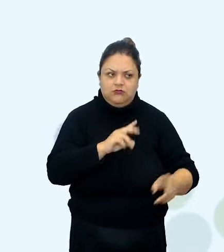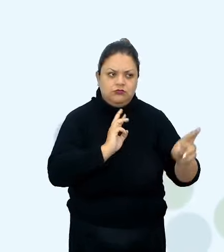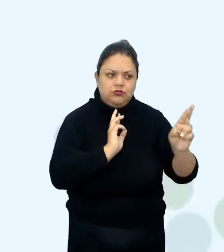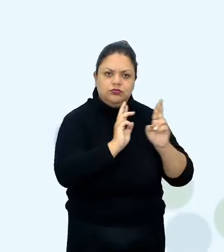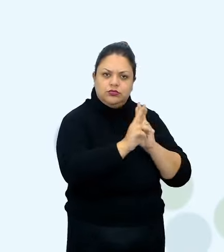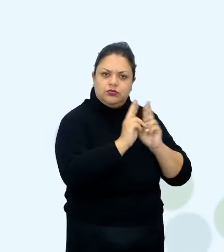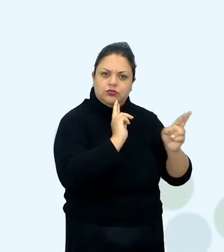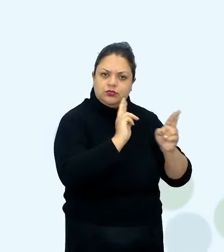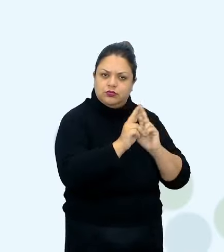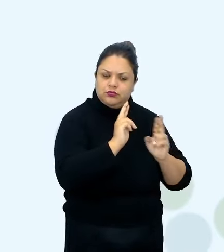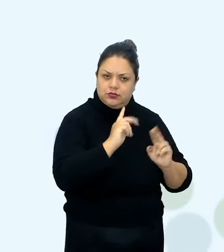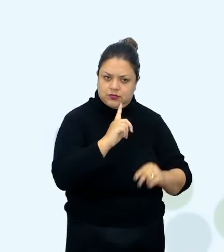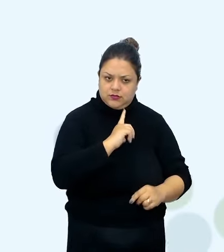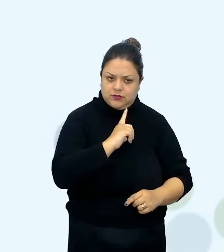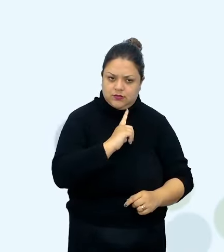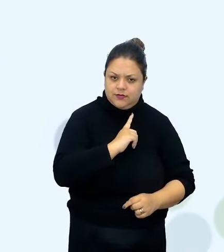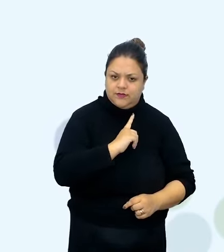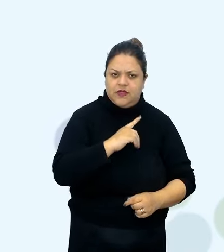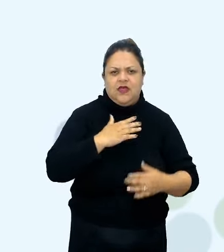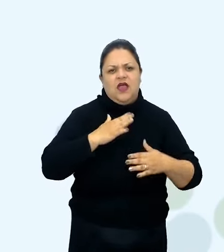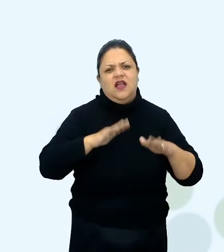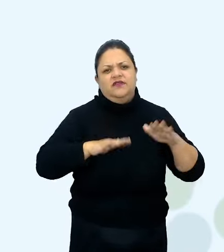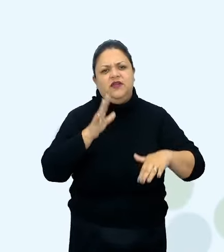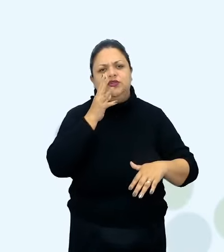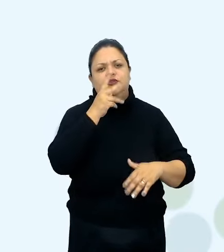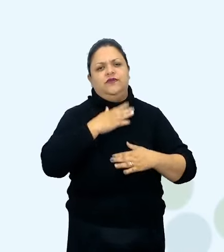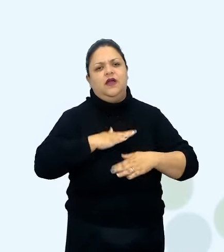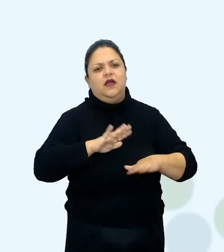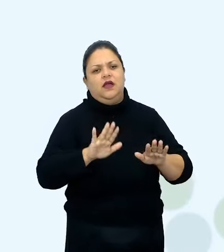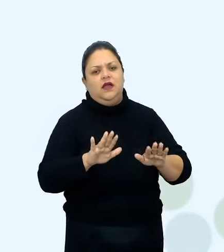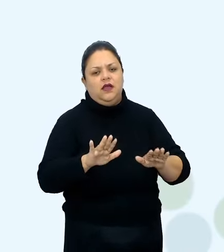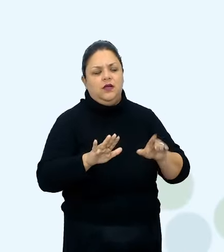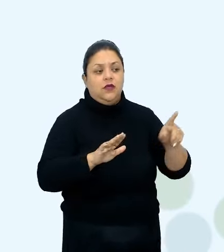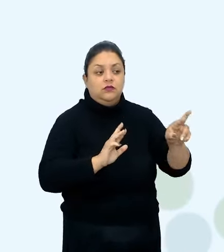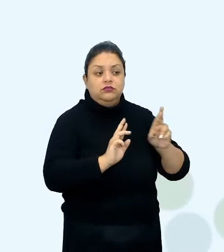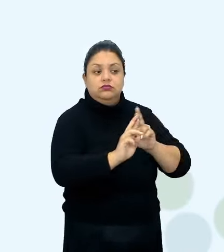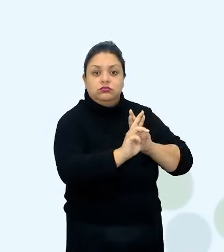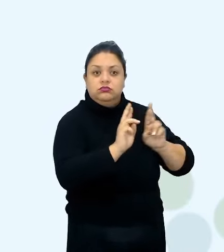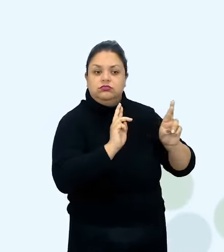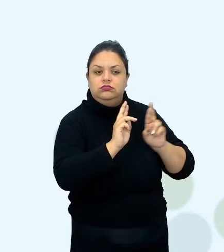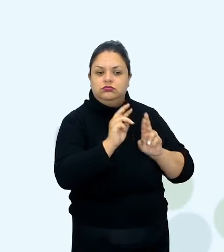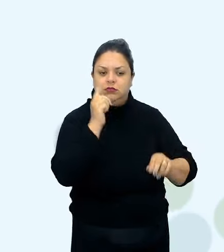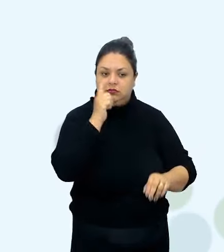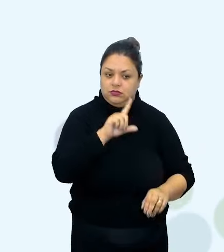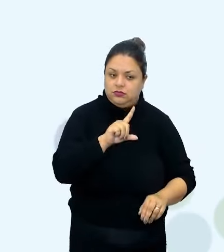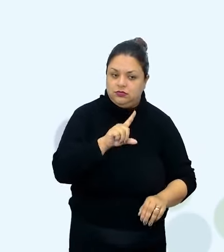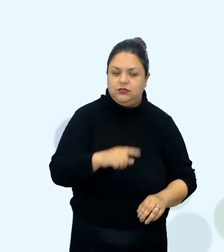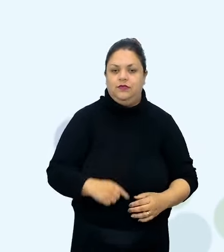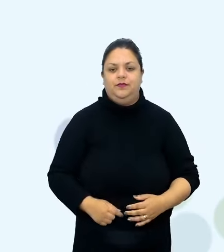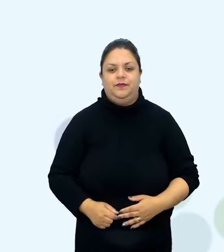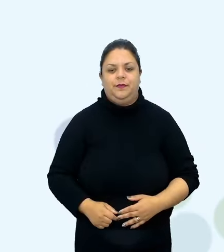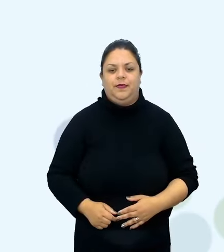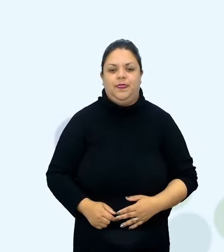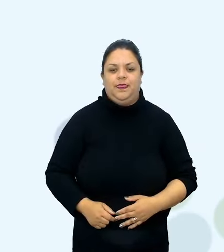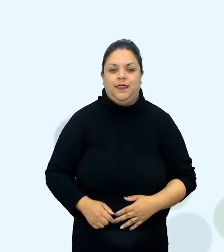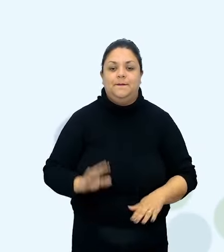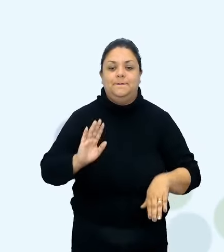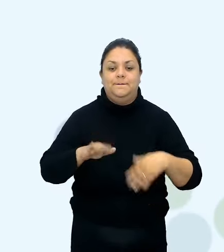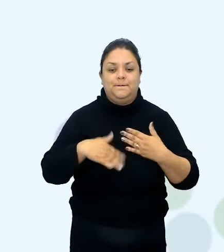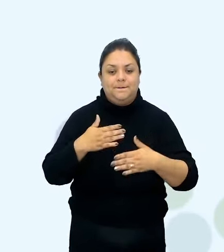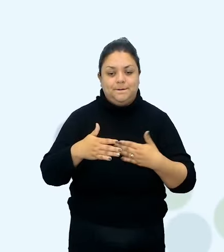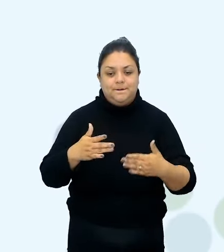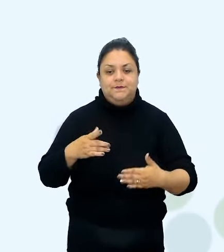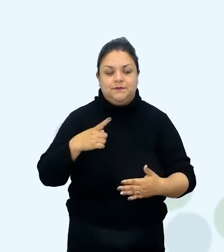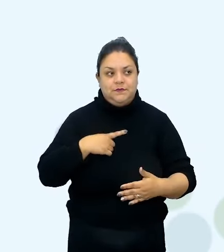né? Algumas coisas bem devagar, mas a gente retomando. E quando ela já tem, né, uma mais afetiva, né,